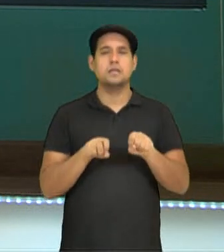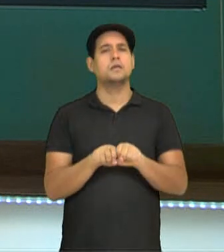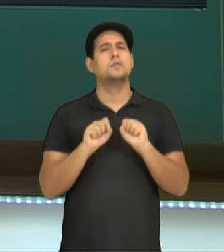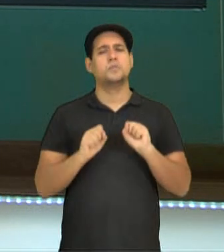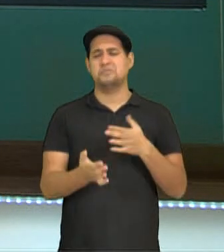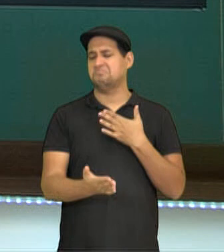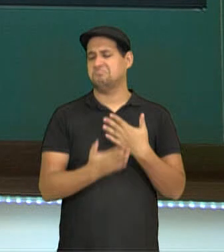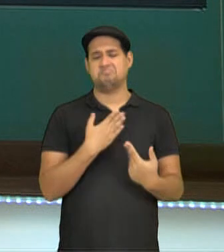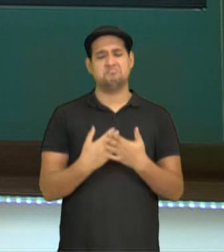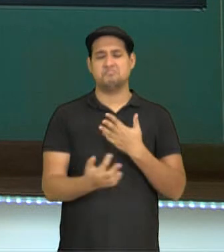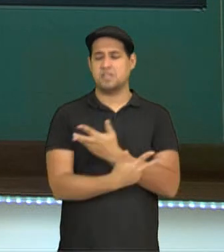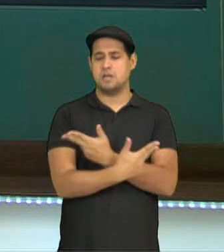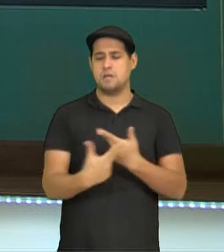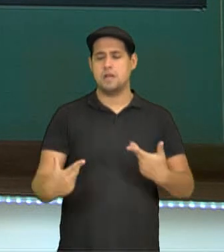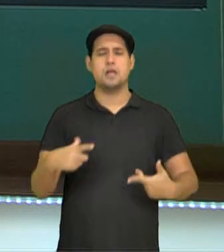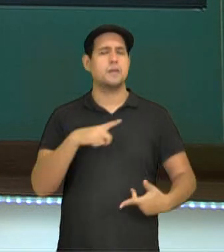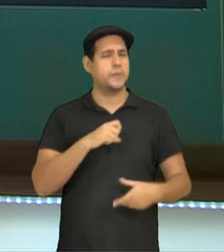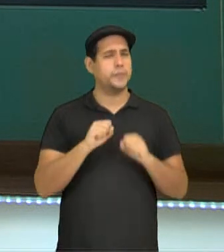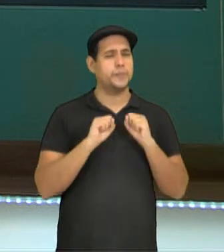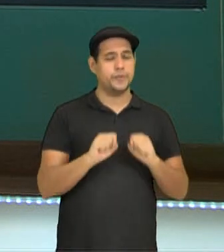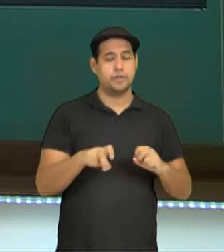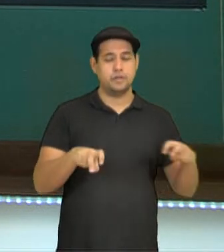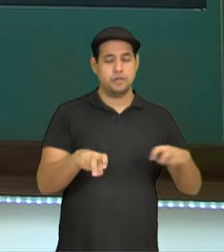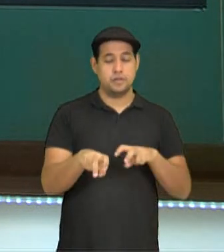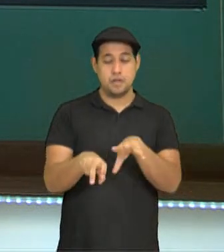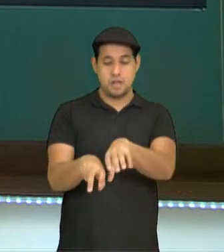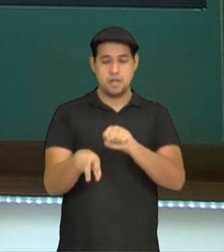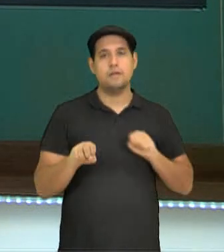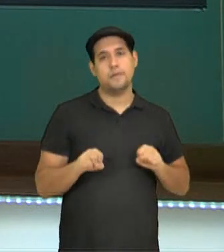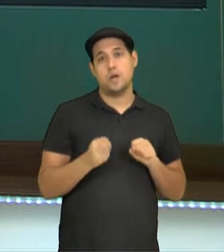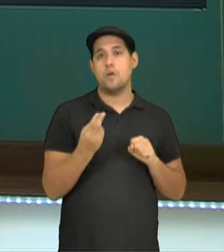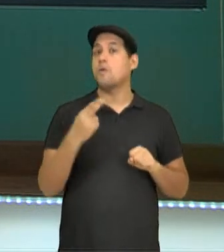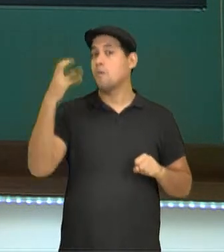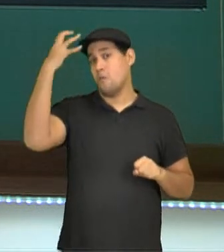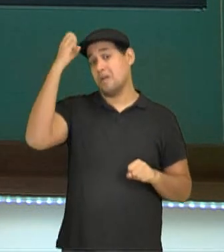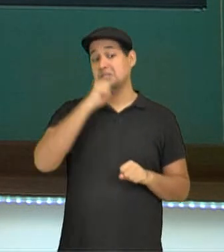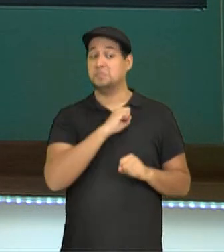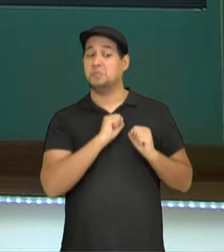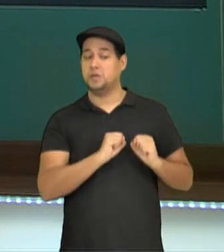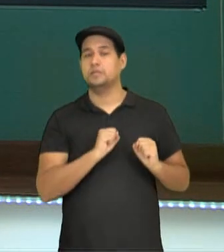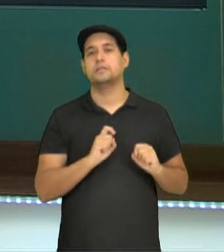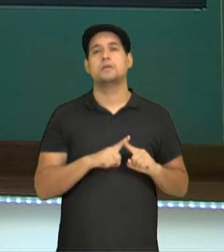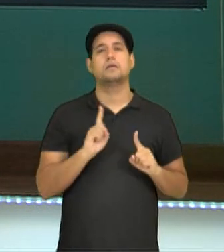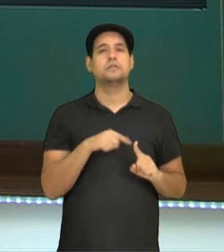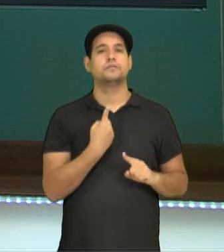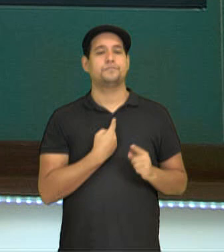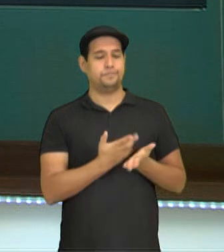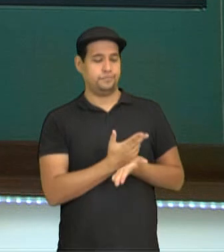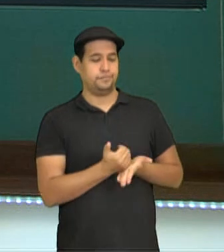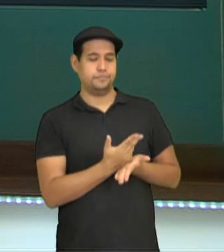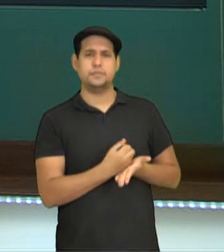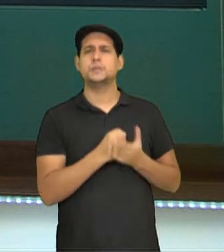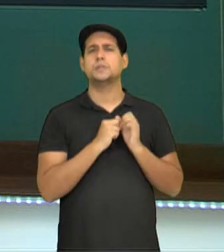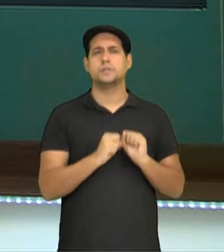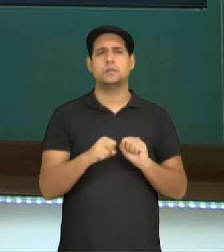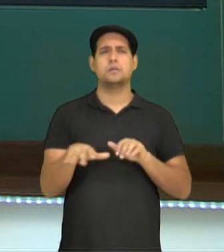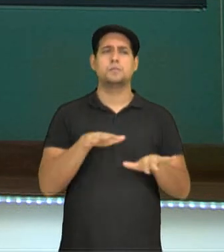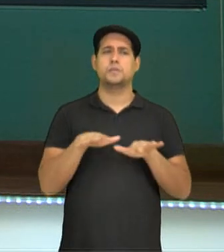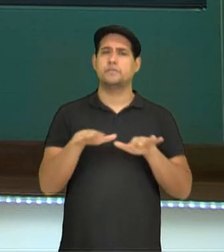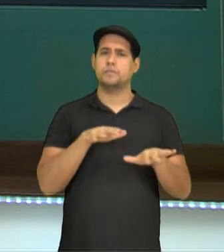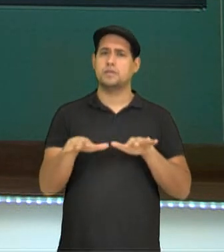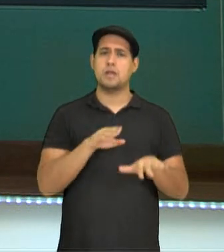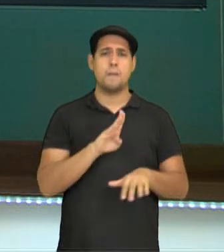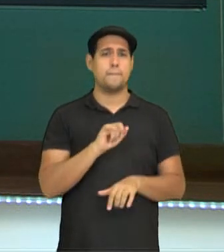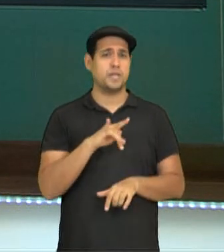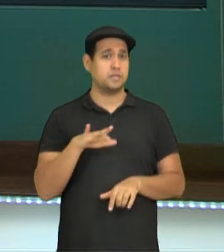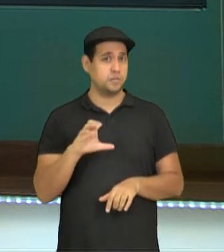com qualquer peça que estiver em condições de capturar ou com o próprio rei, se ele puder. No nosso desenho, eu posso movimentar o meu